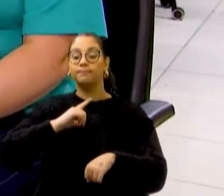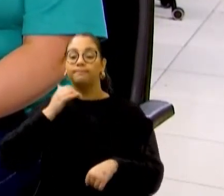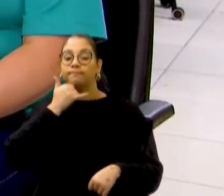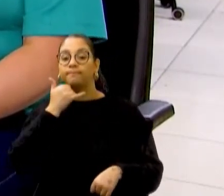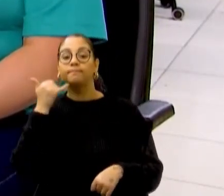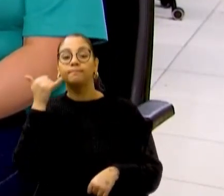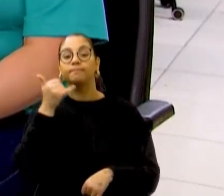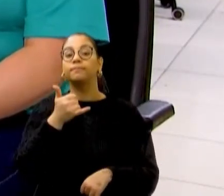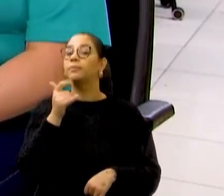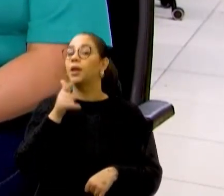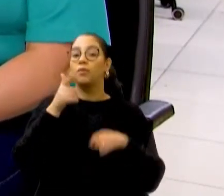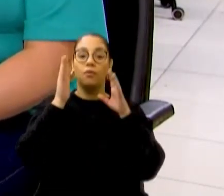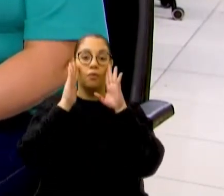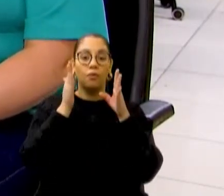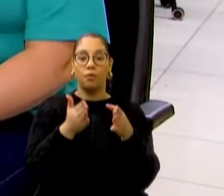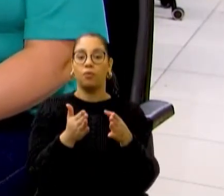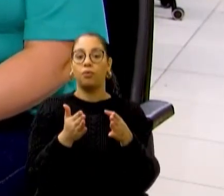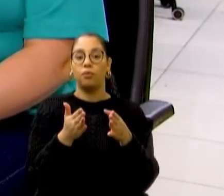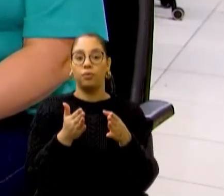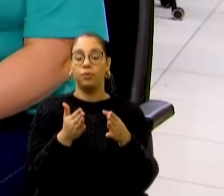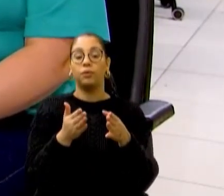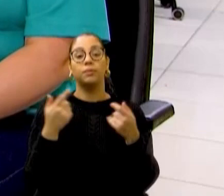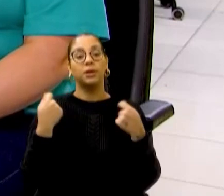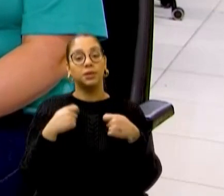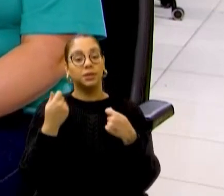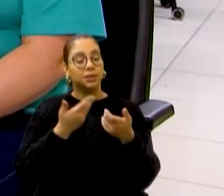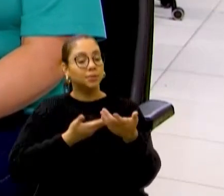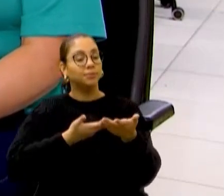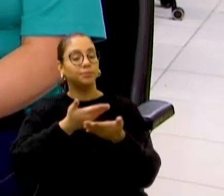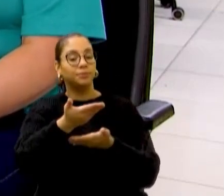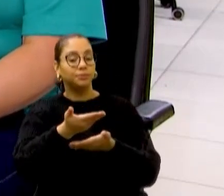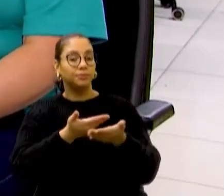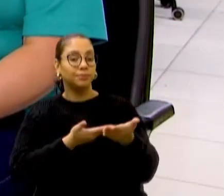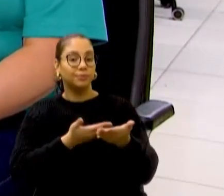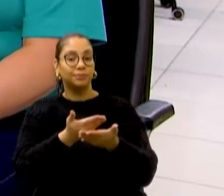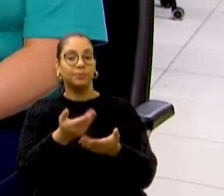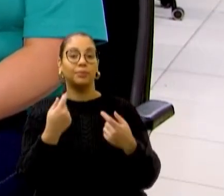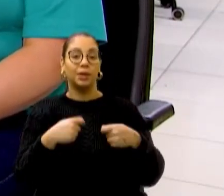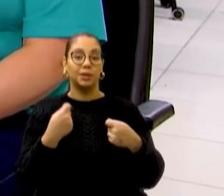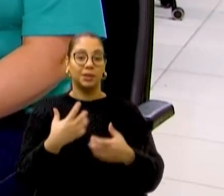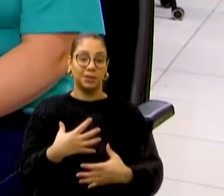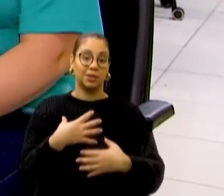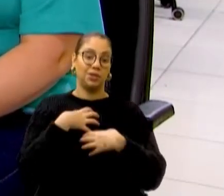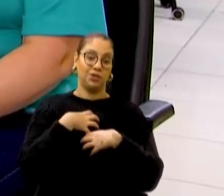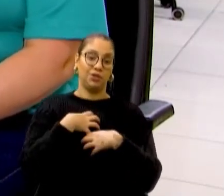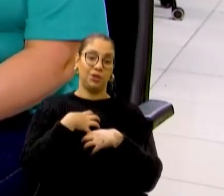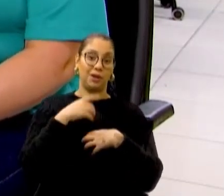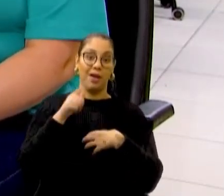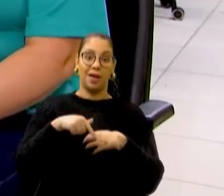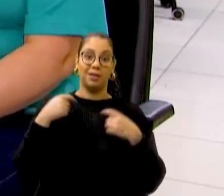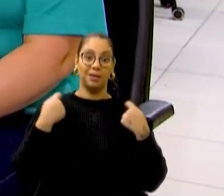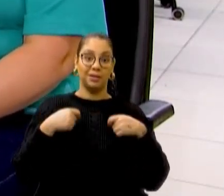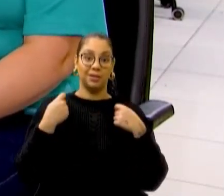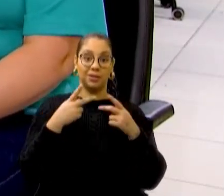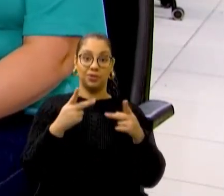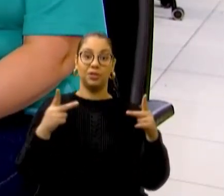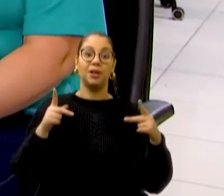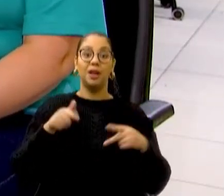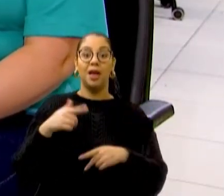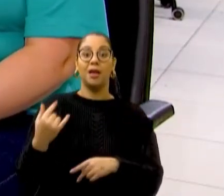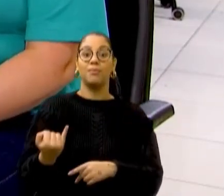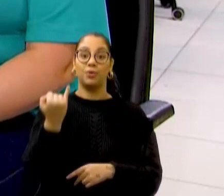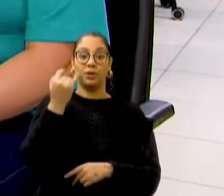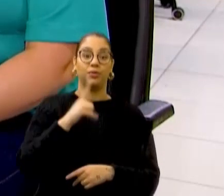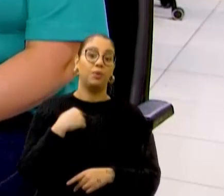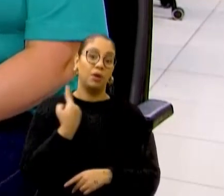que o cliente entrou em contato é ele o nosso foco então nós temos que ouvir ele tem que se sentir ouvido ele tem que sentir que a necessidade